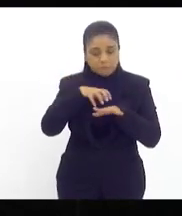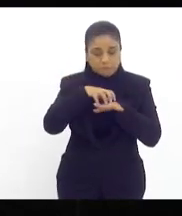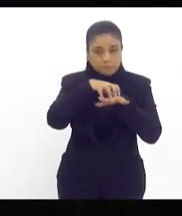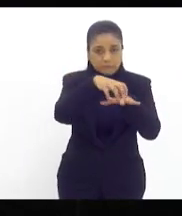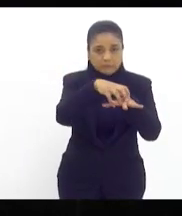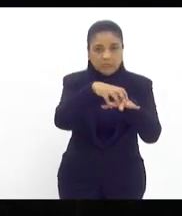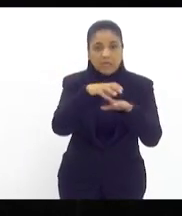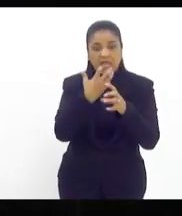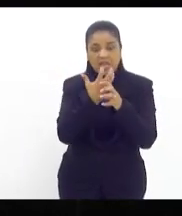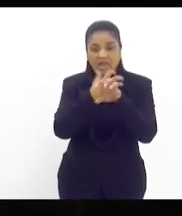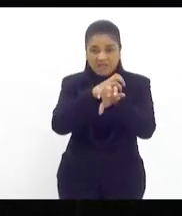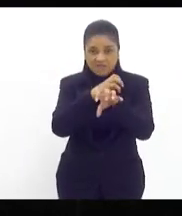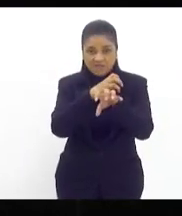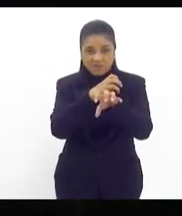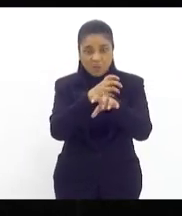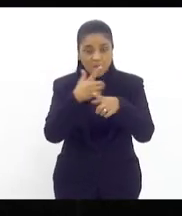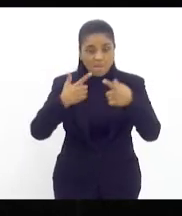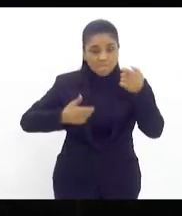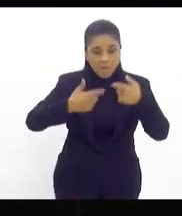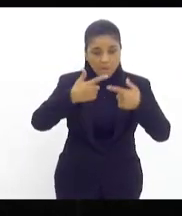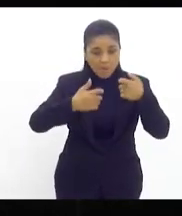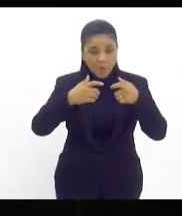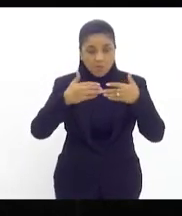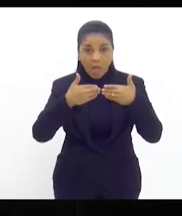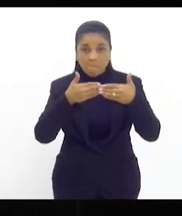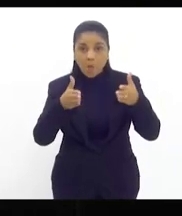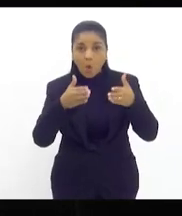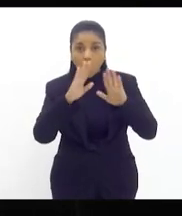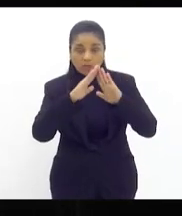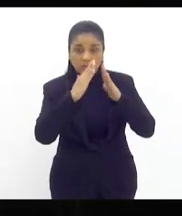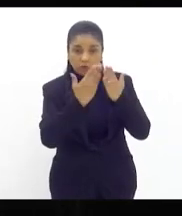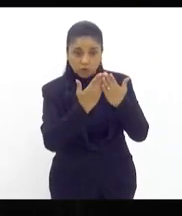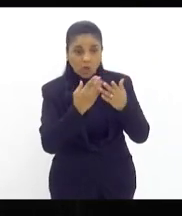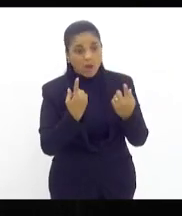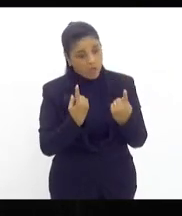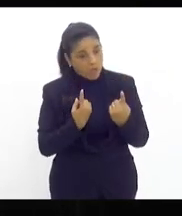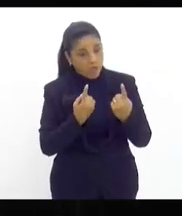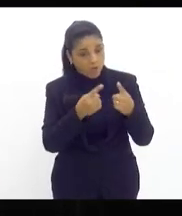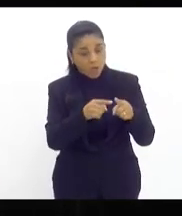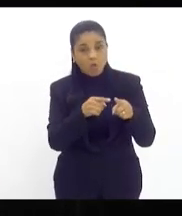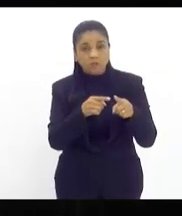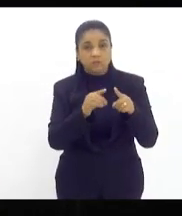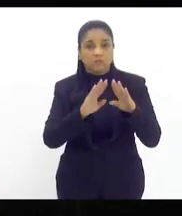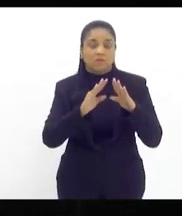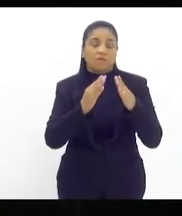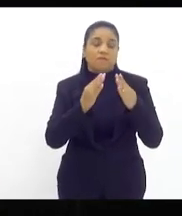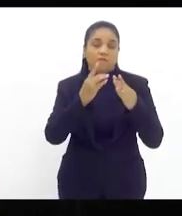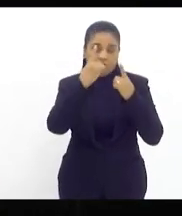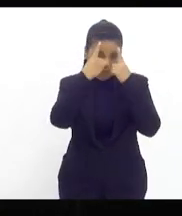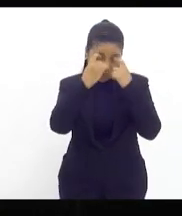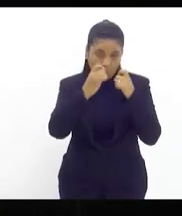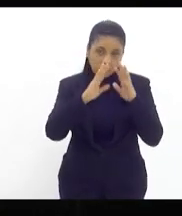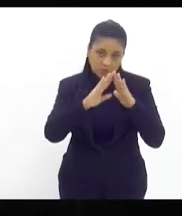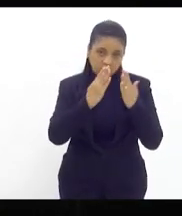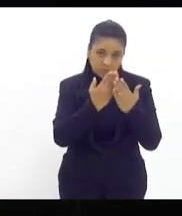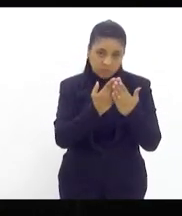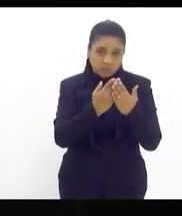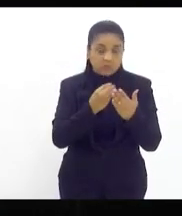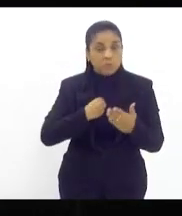troca de tiros na porta de uma escola isso também é combater violência dentro das escolas tem uma